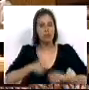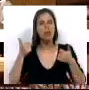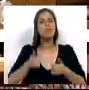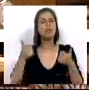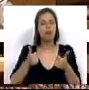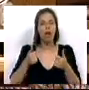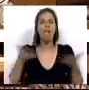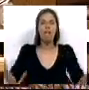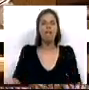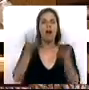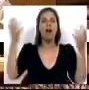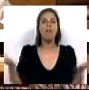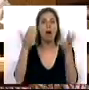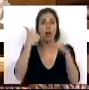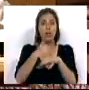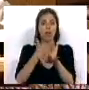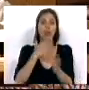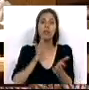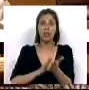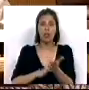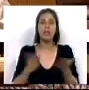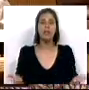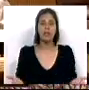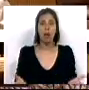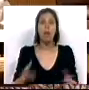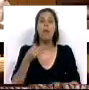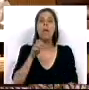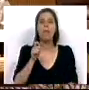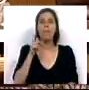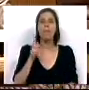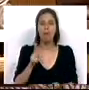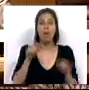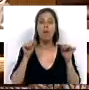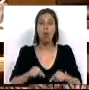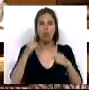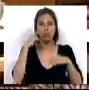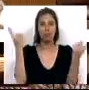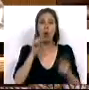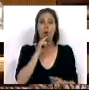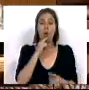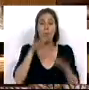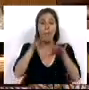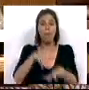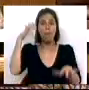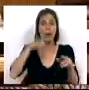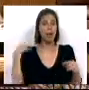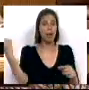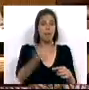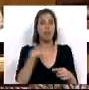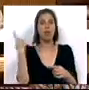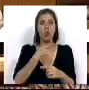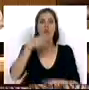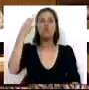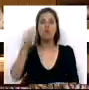determinante para alavancar o setor da restauração. O PEV traz hoje uma oportunidade ao Parlamento para